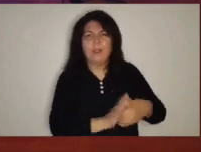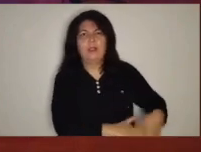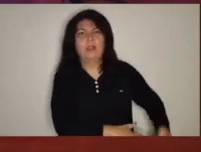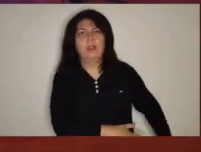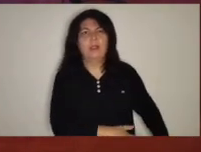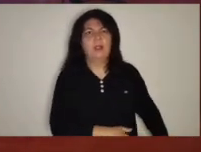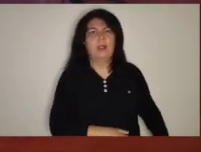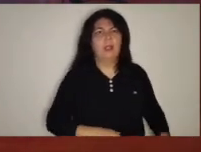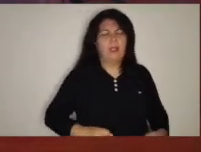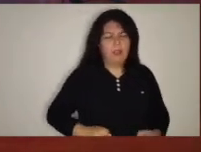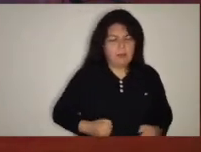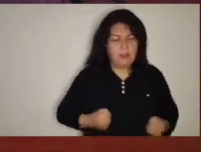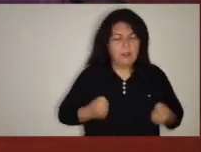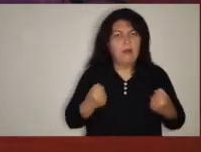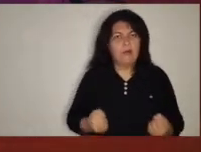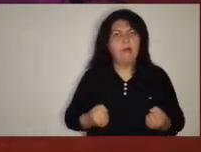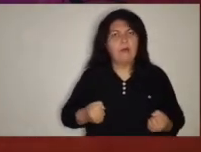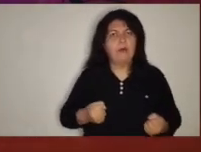Novas